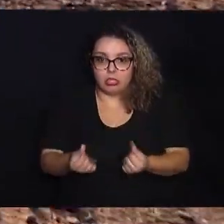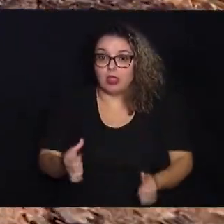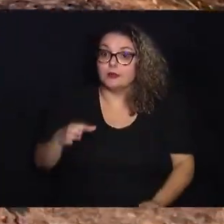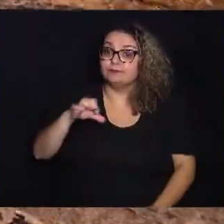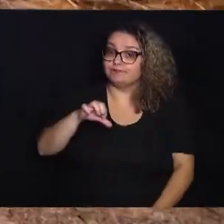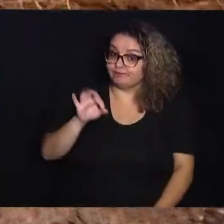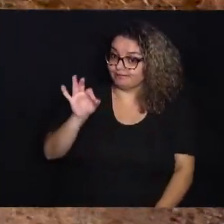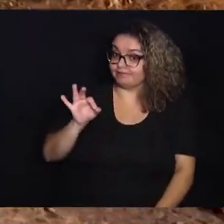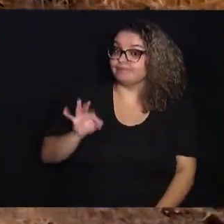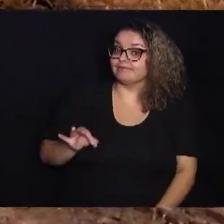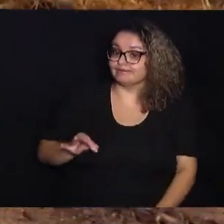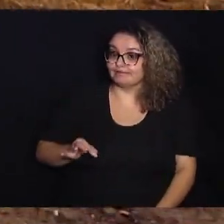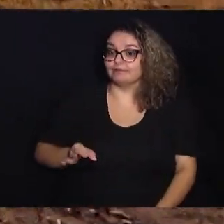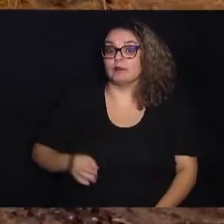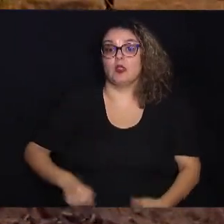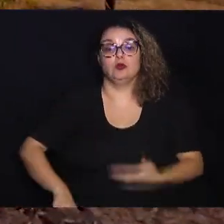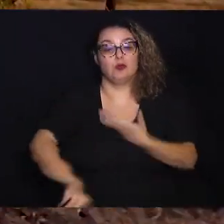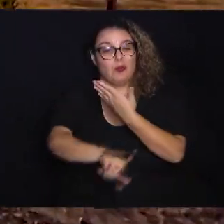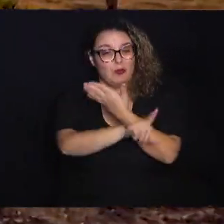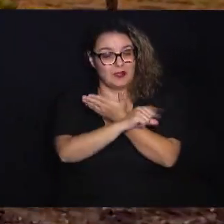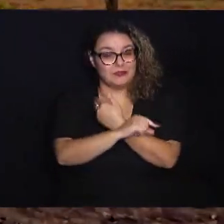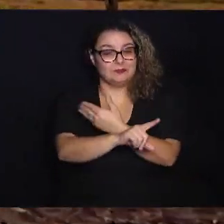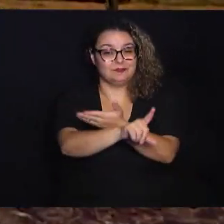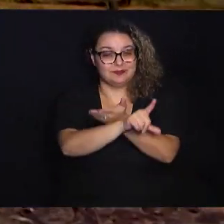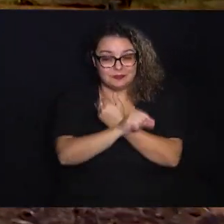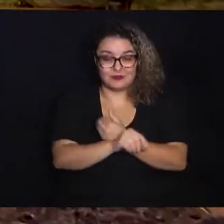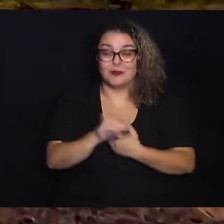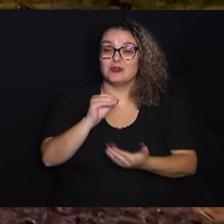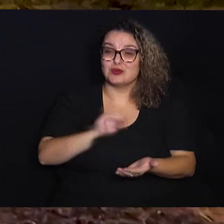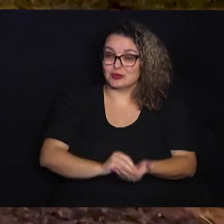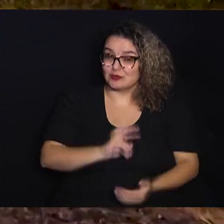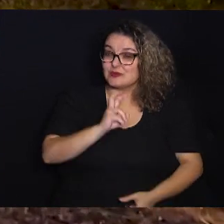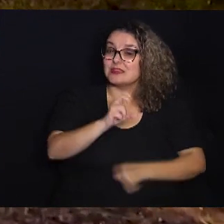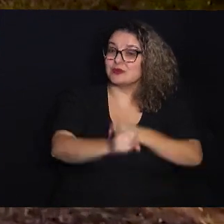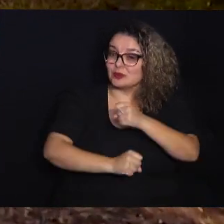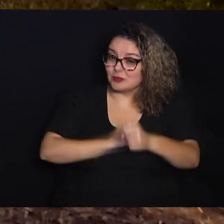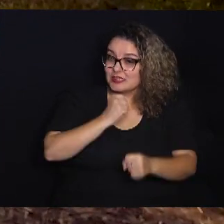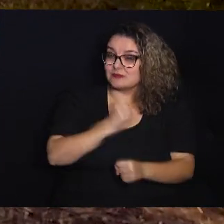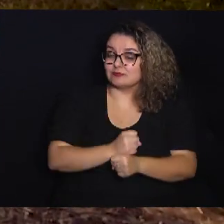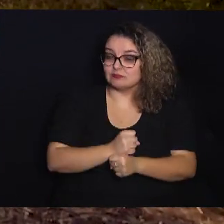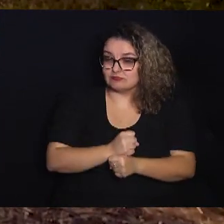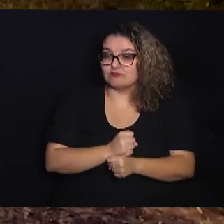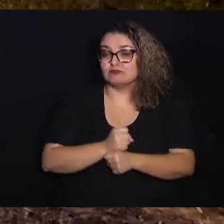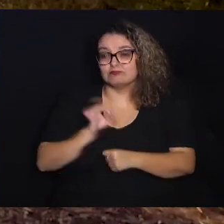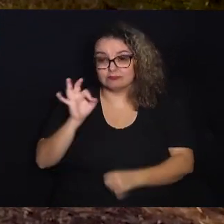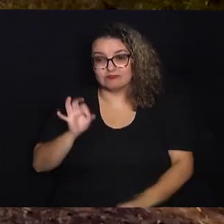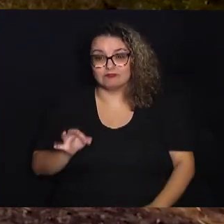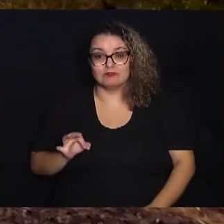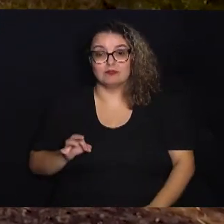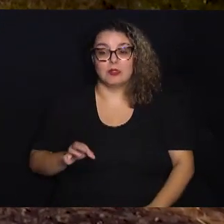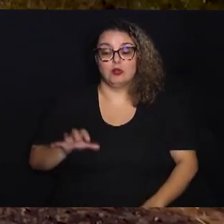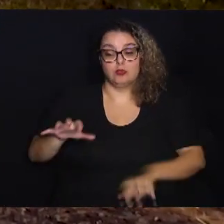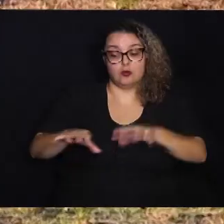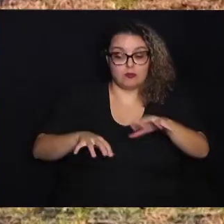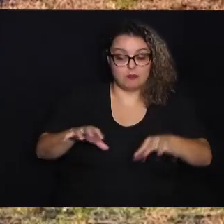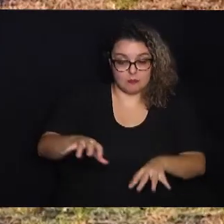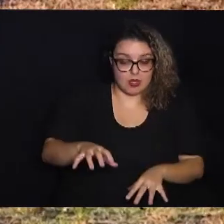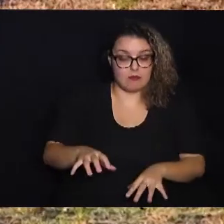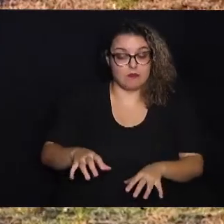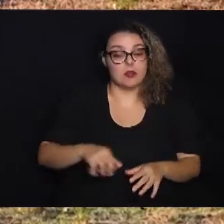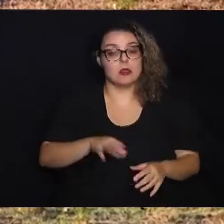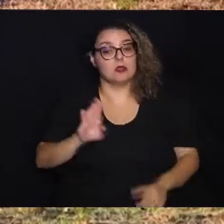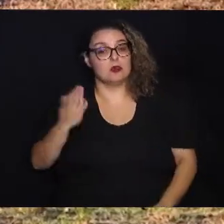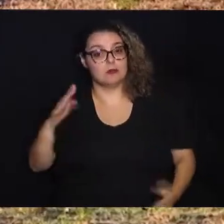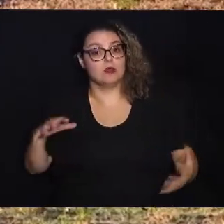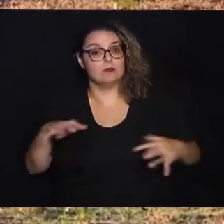degradado cerca de 9% da vegetação do Pantanal nos últimos 5 anos, segundo estimativa da rede